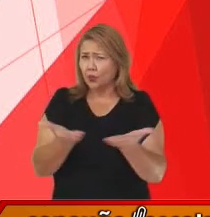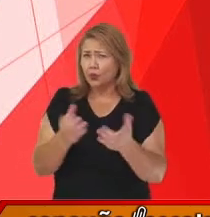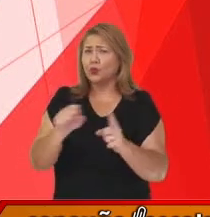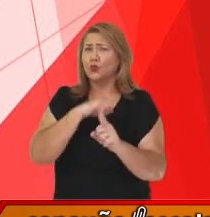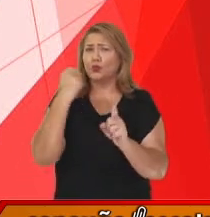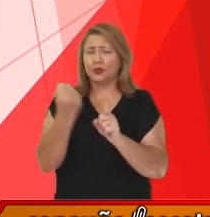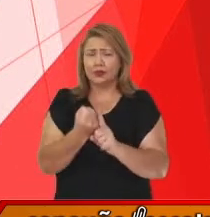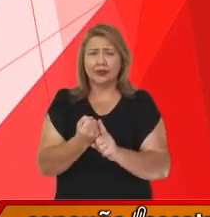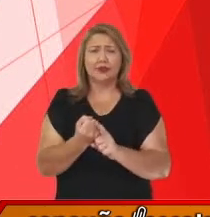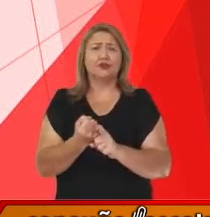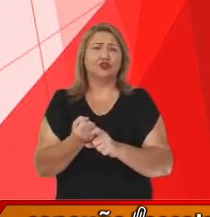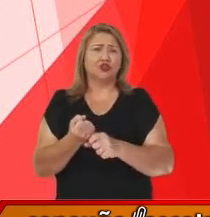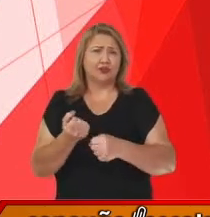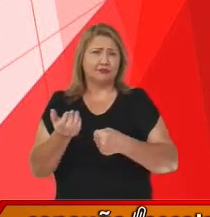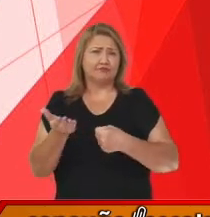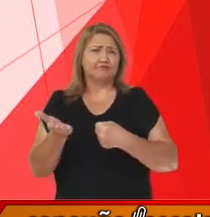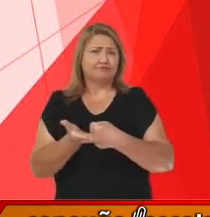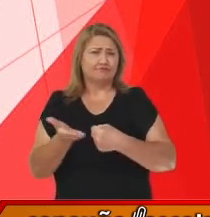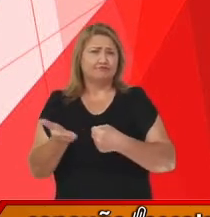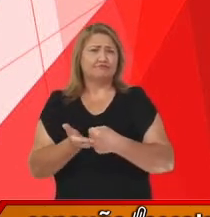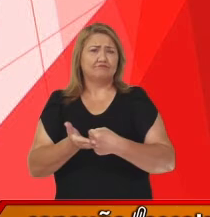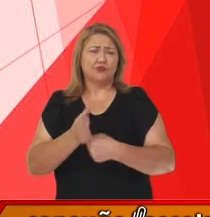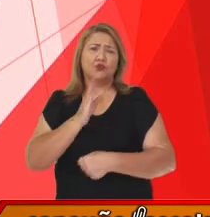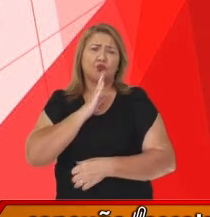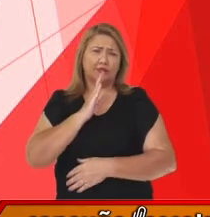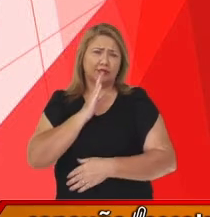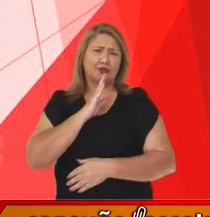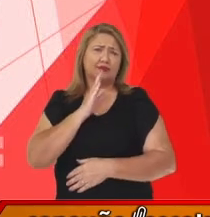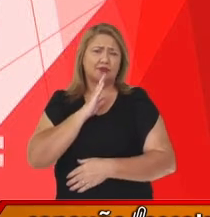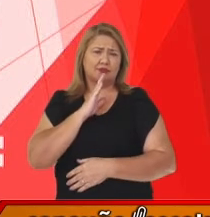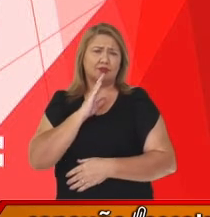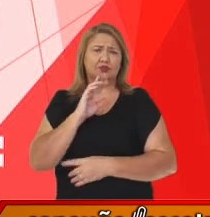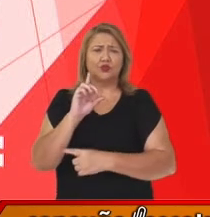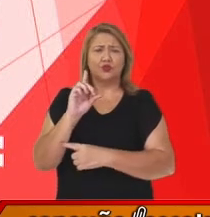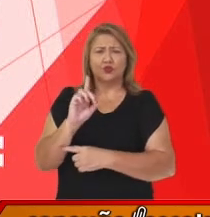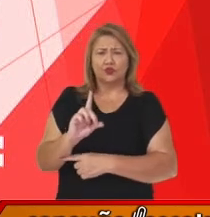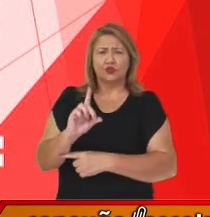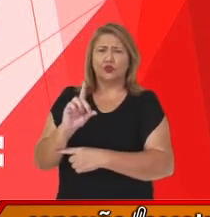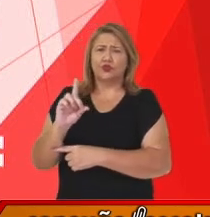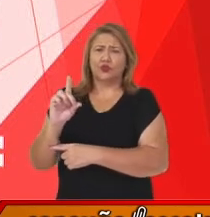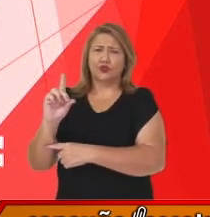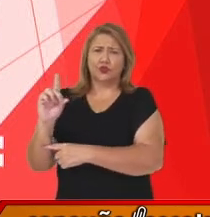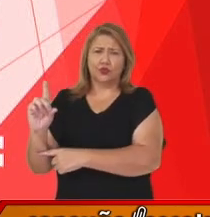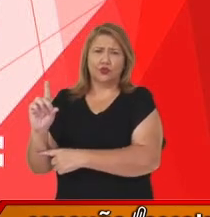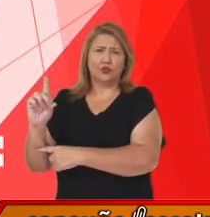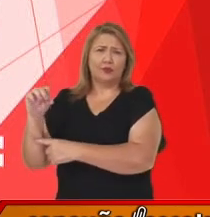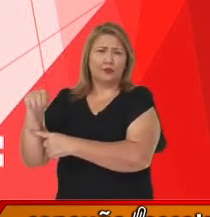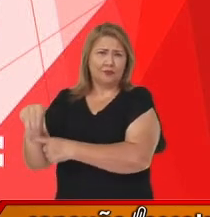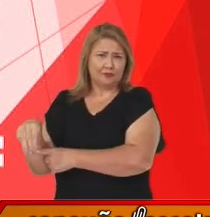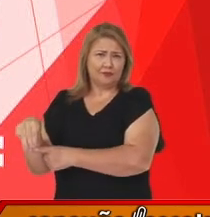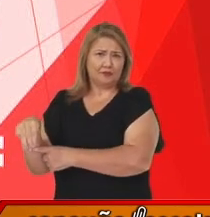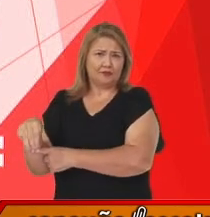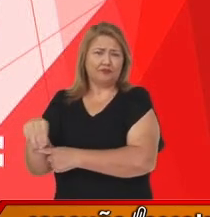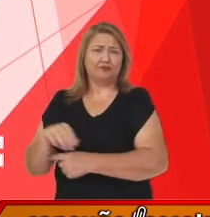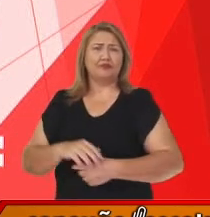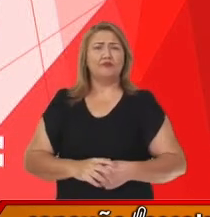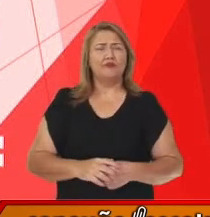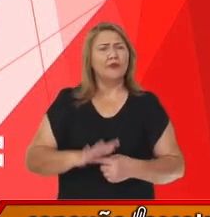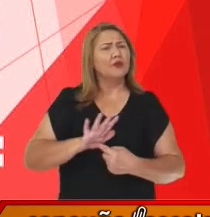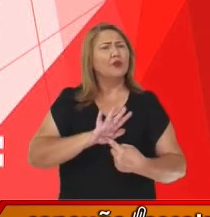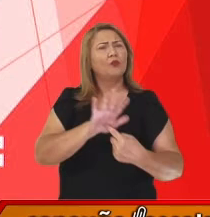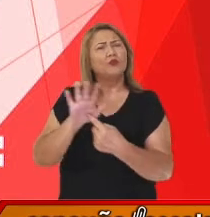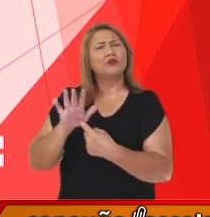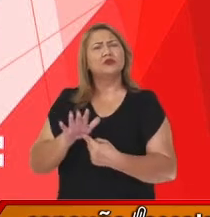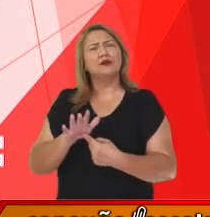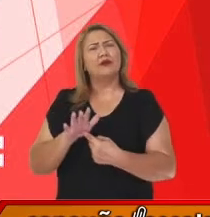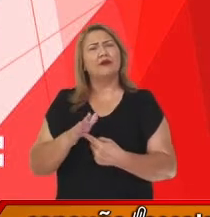sociedade contemporânea, é conhecida como doutrina do Destino Manifesto. Apresento para